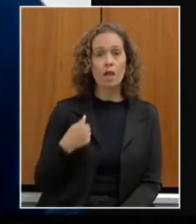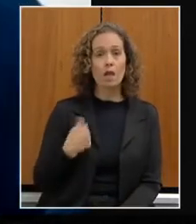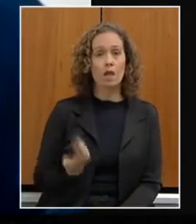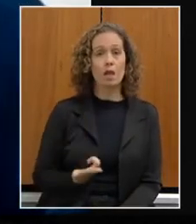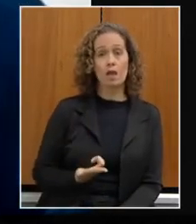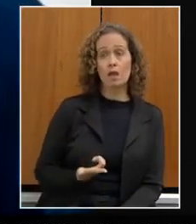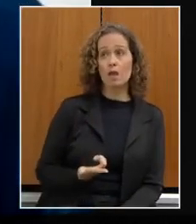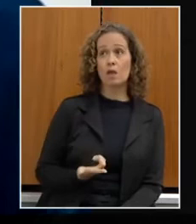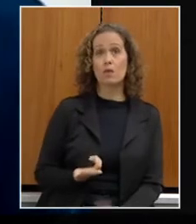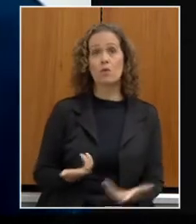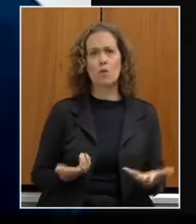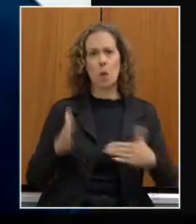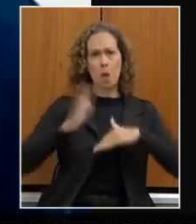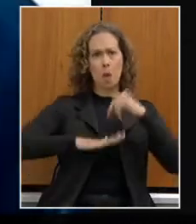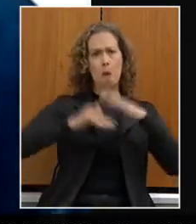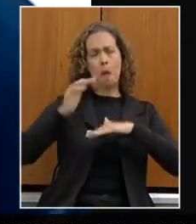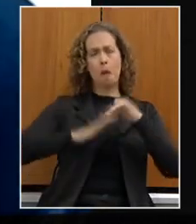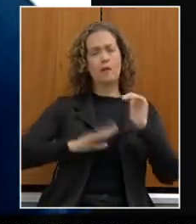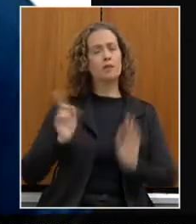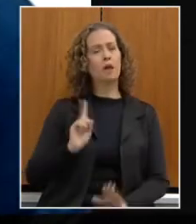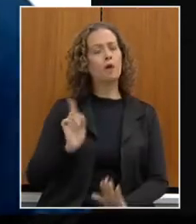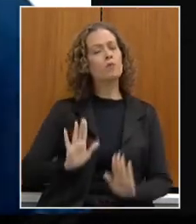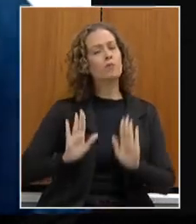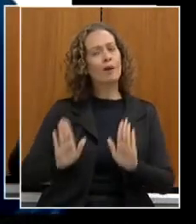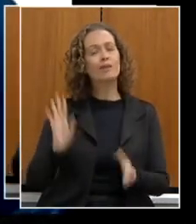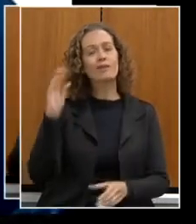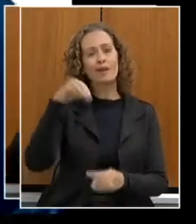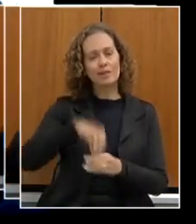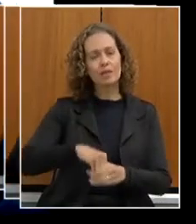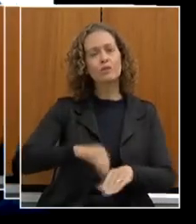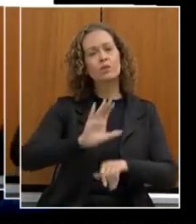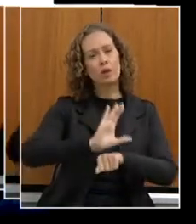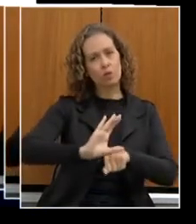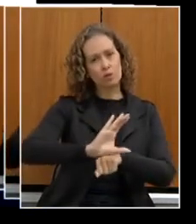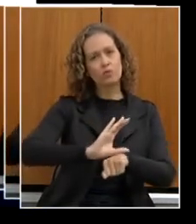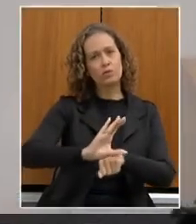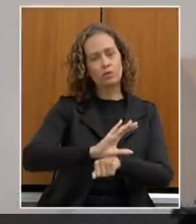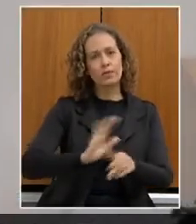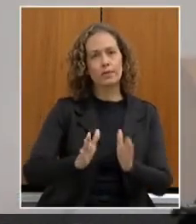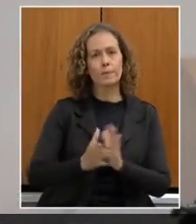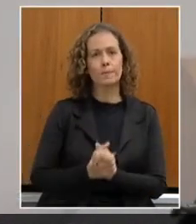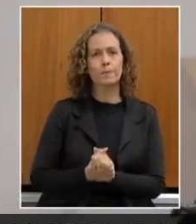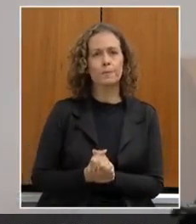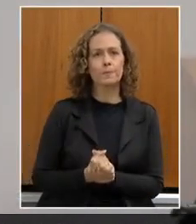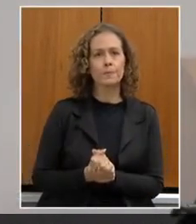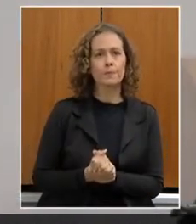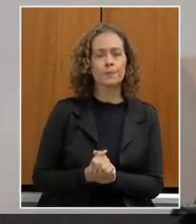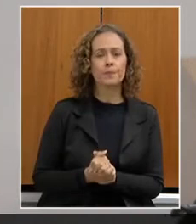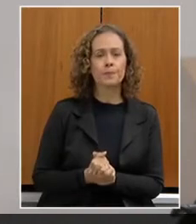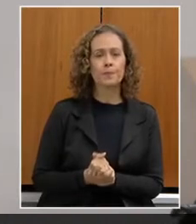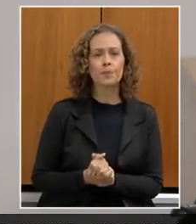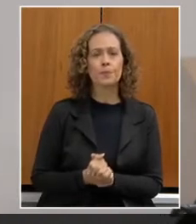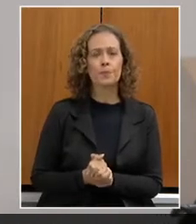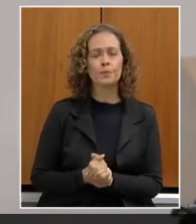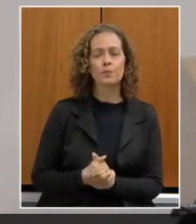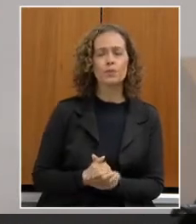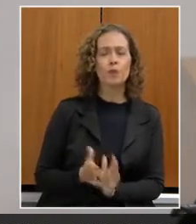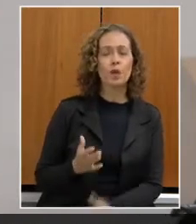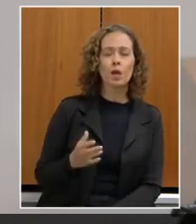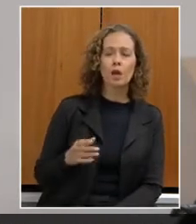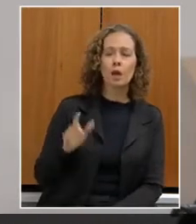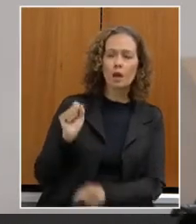nisso mas é constitucional doutor Eli doutor Eli por gentileza e a forma só um minutinho